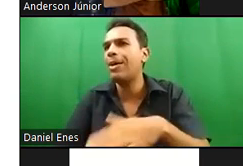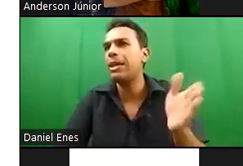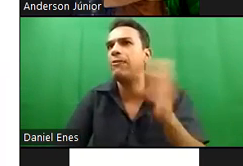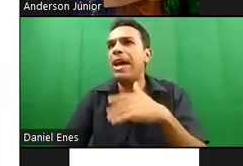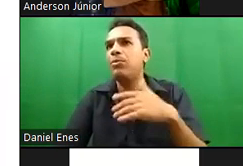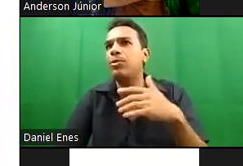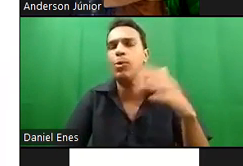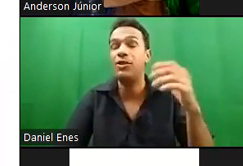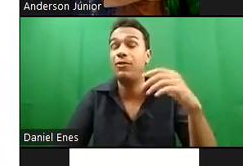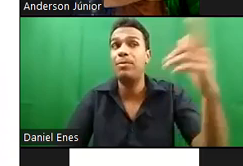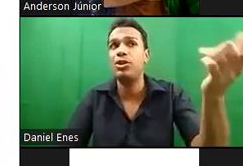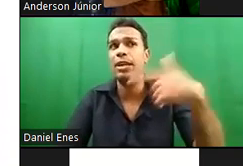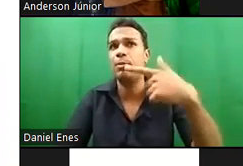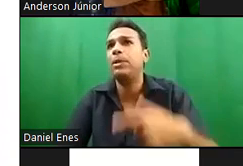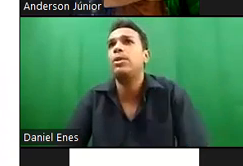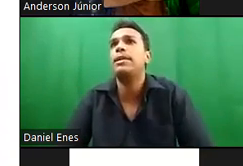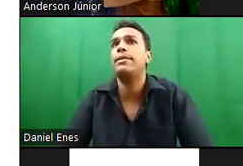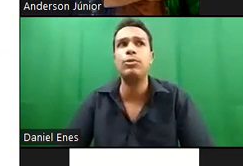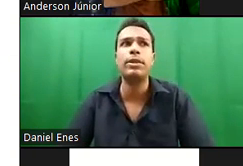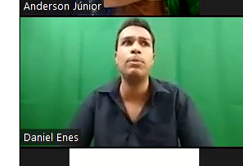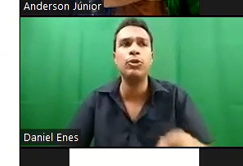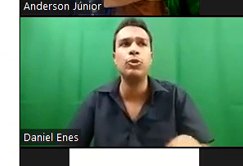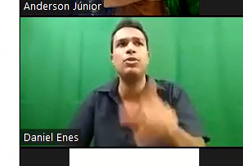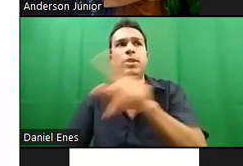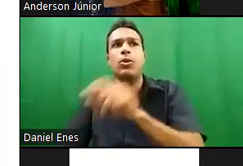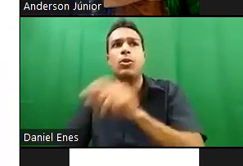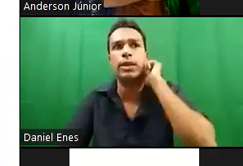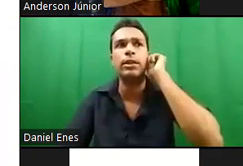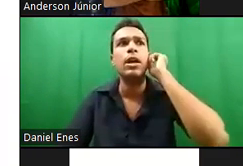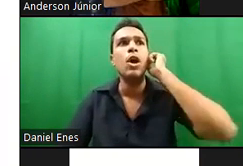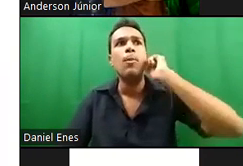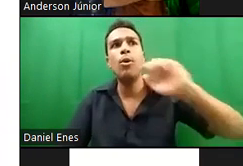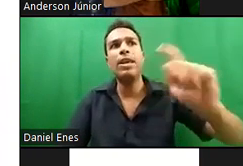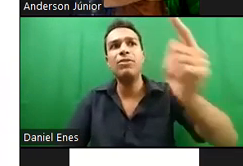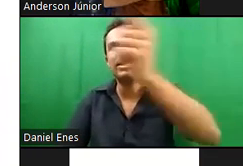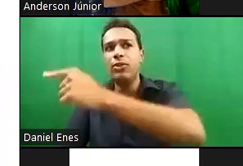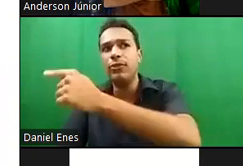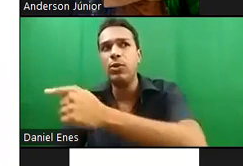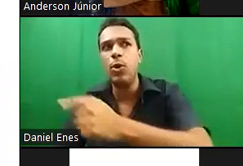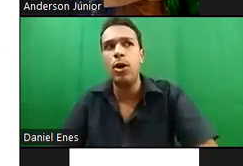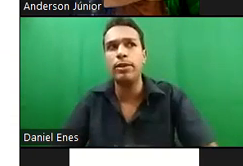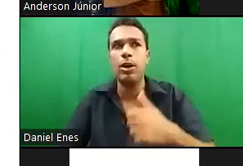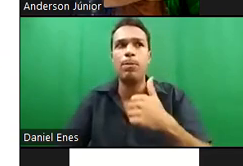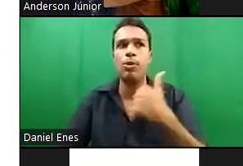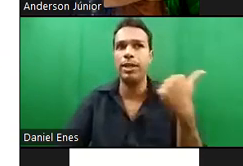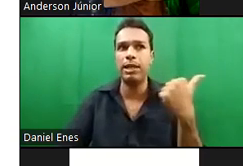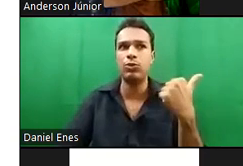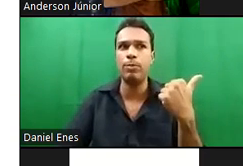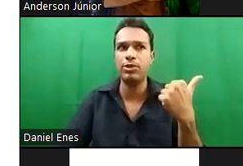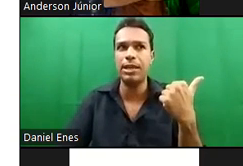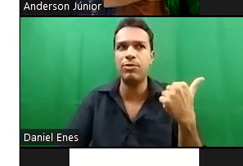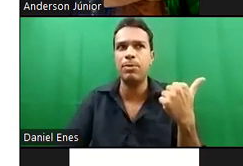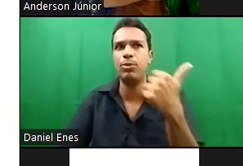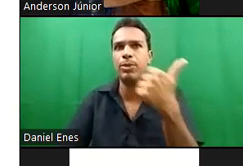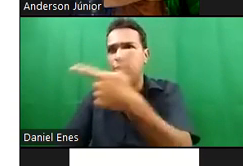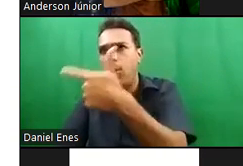aquele advérbio de tempo para localizar no tempo. Eu não pude vir ontem. Por que você não veio ontem? Porque lá no começo,